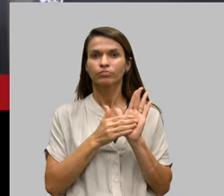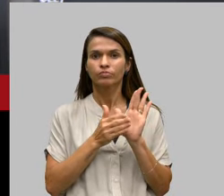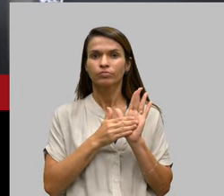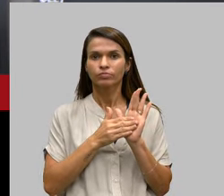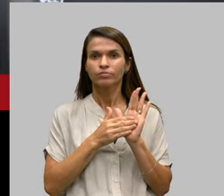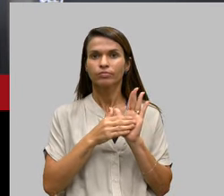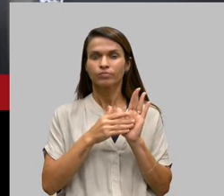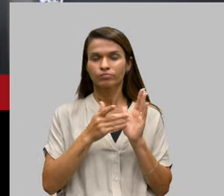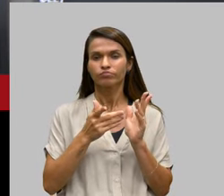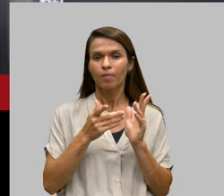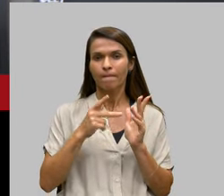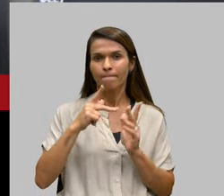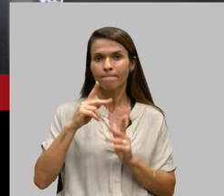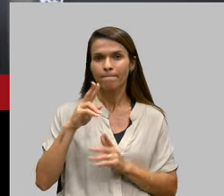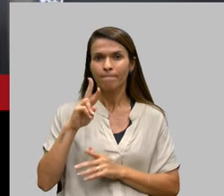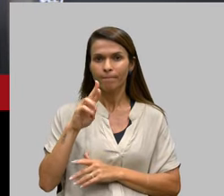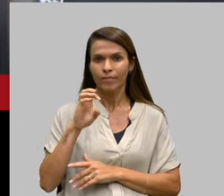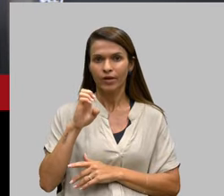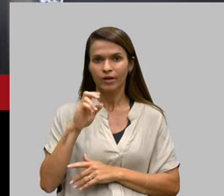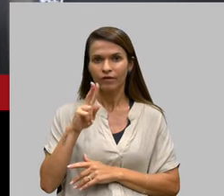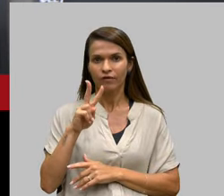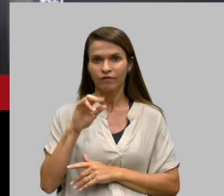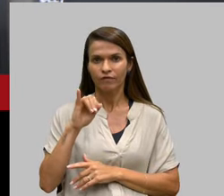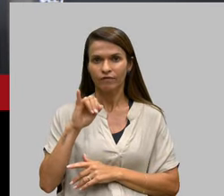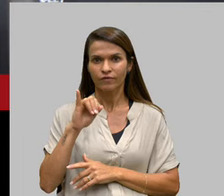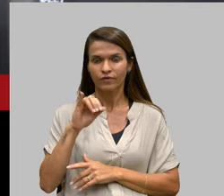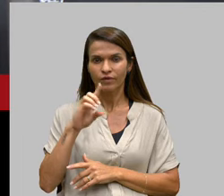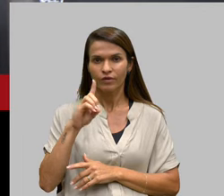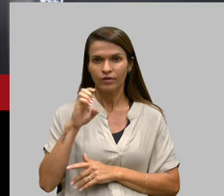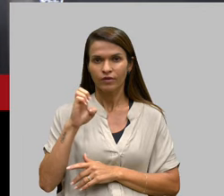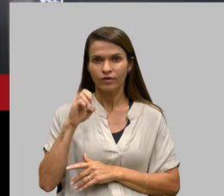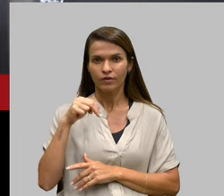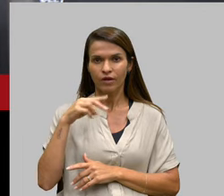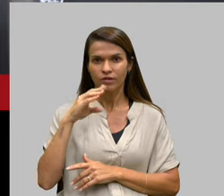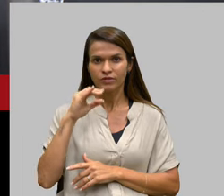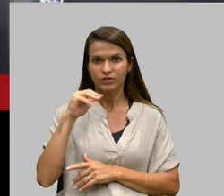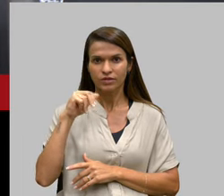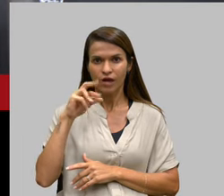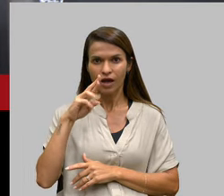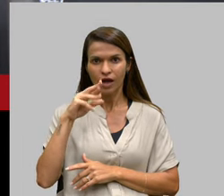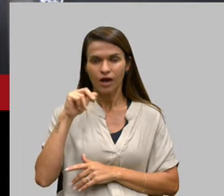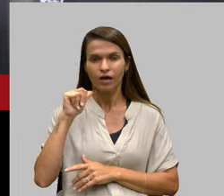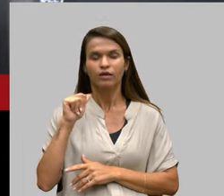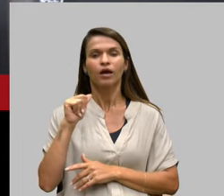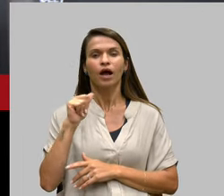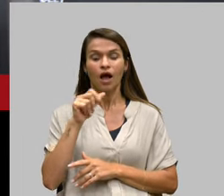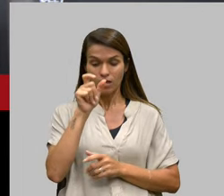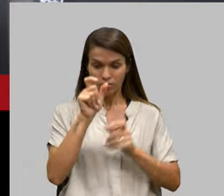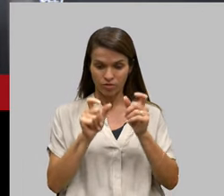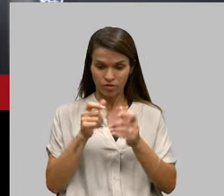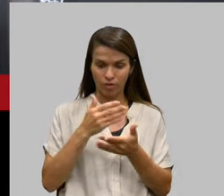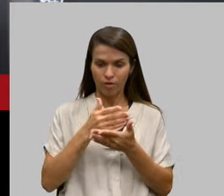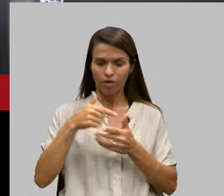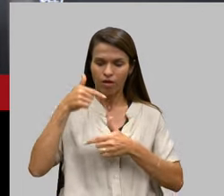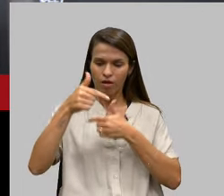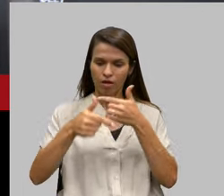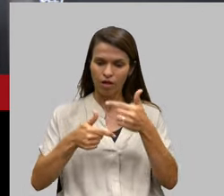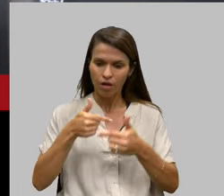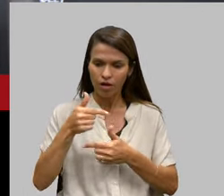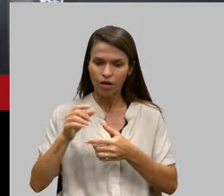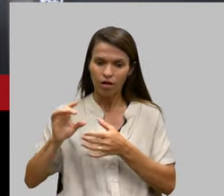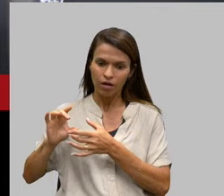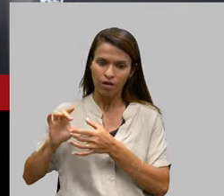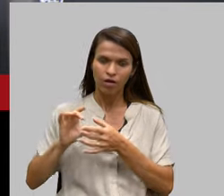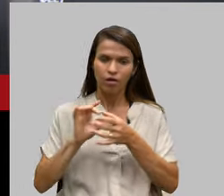logo quando as pessoas começam a exercer suas atividades laborativas elas se vinculam a um regime